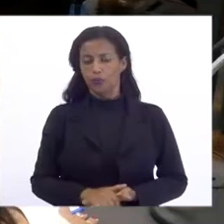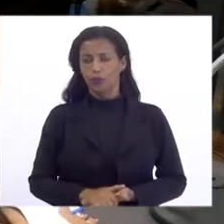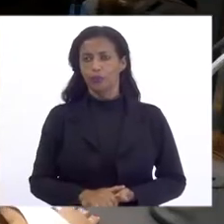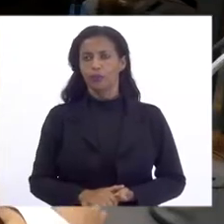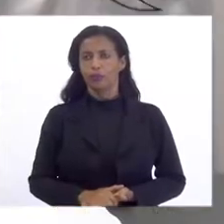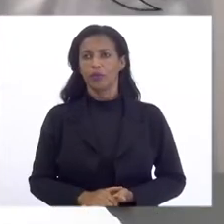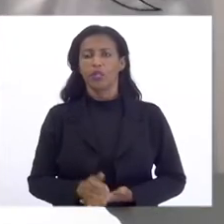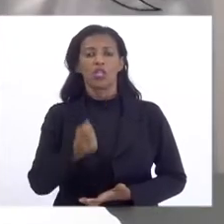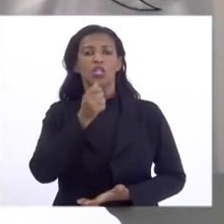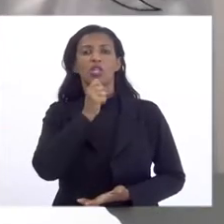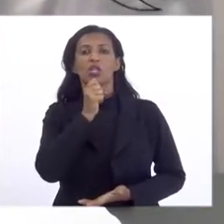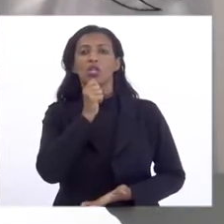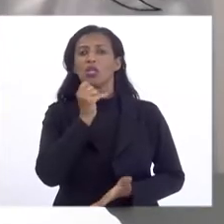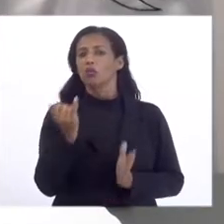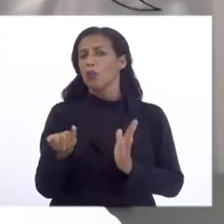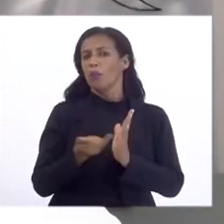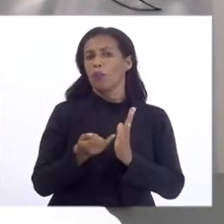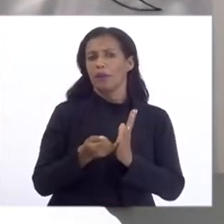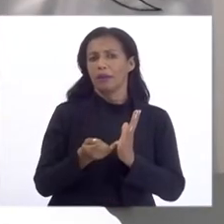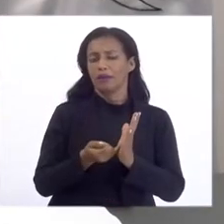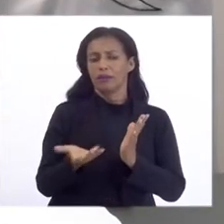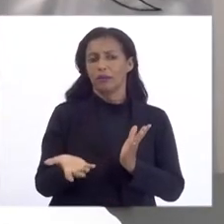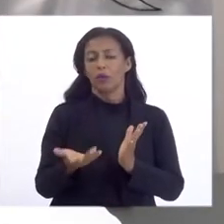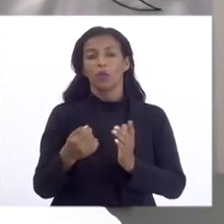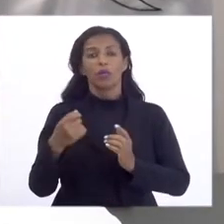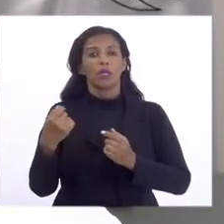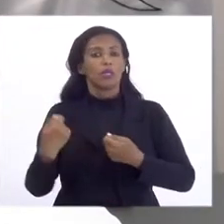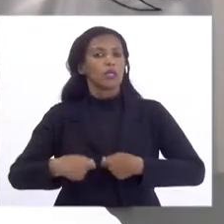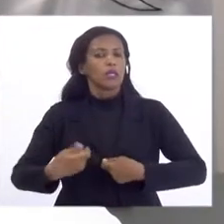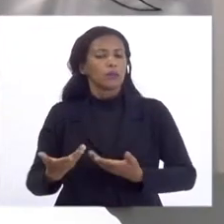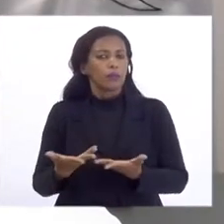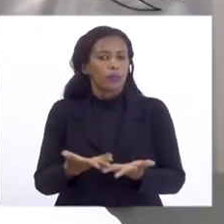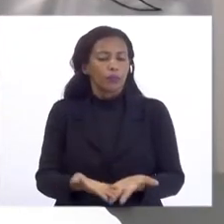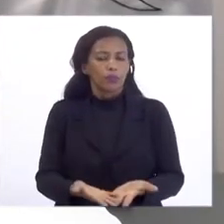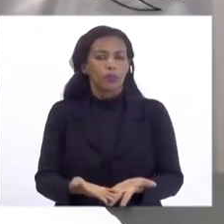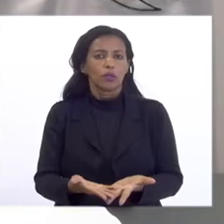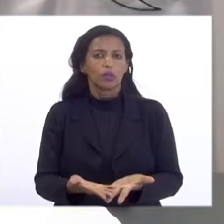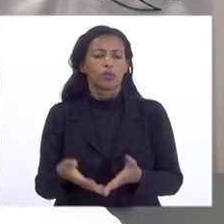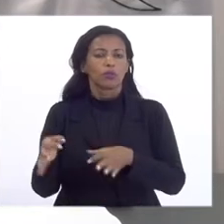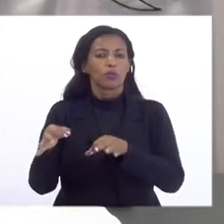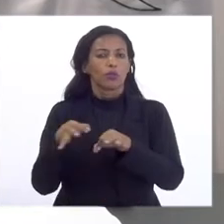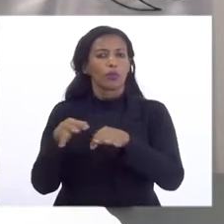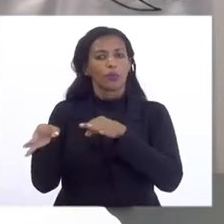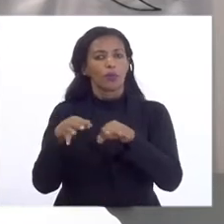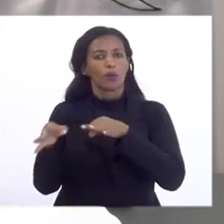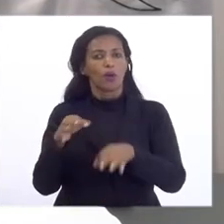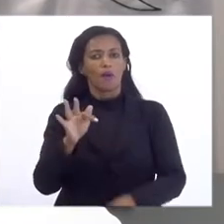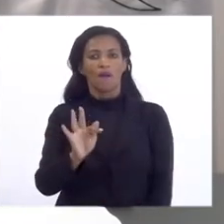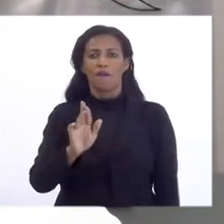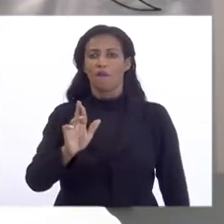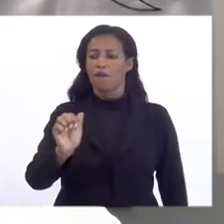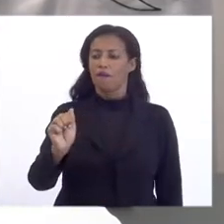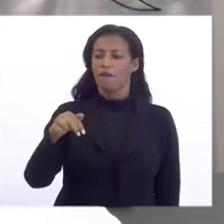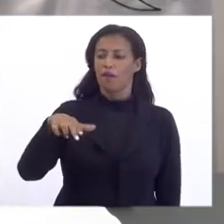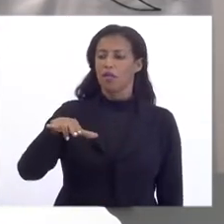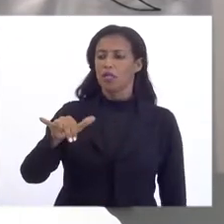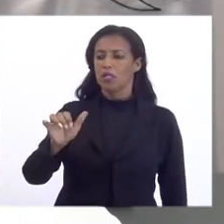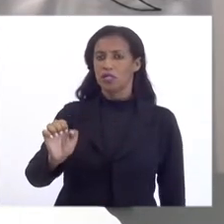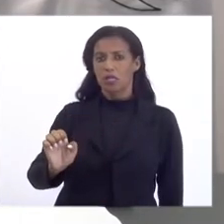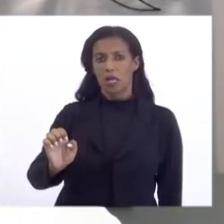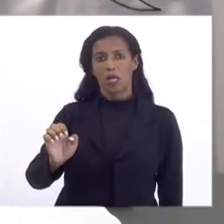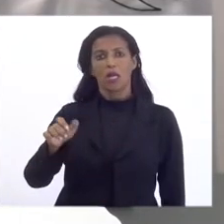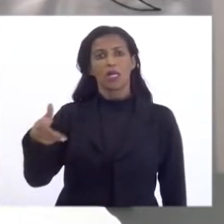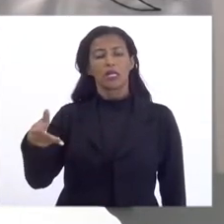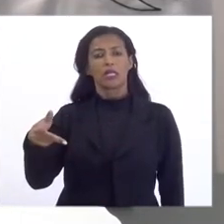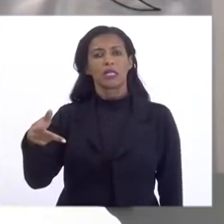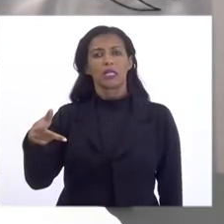que não havia sido publicado, e, portanto, o projeto da deputada Franciane Mota e da deputada Rejane